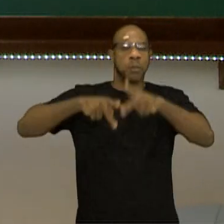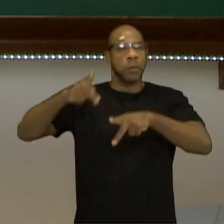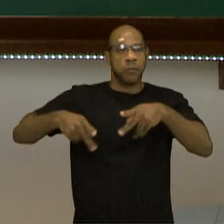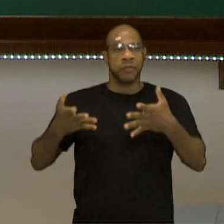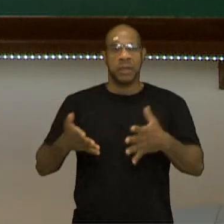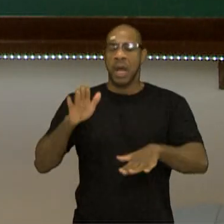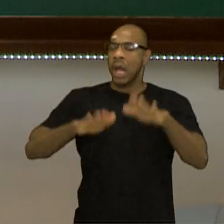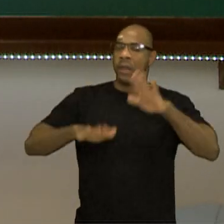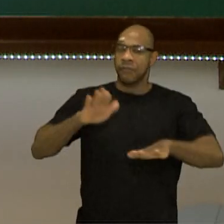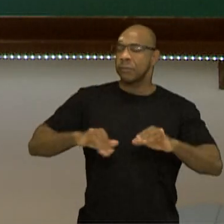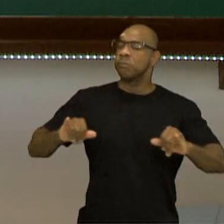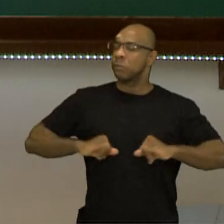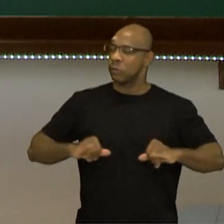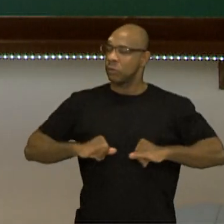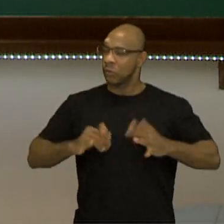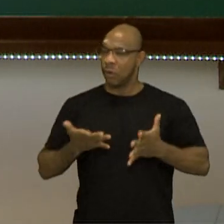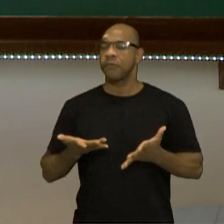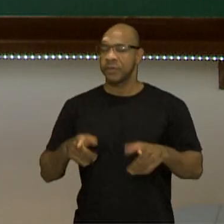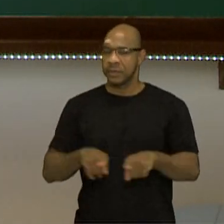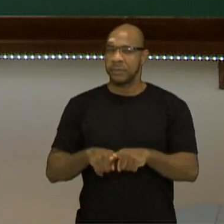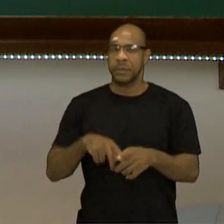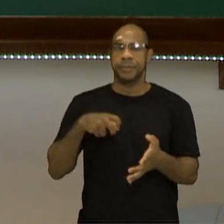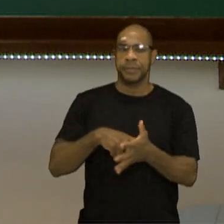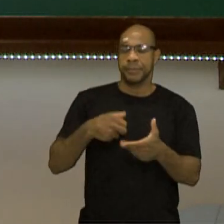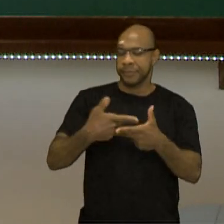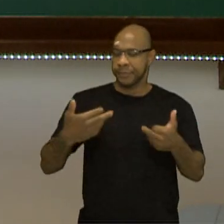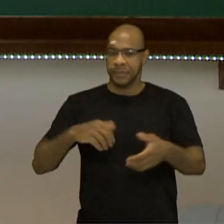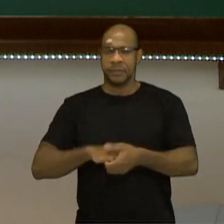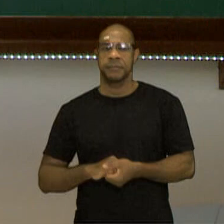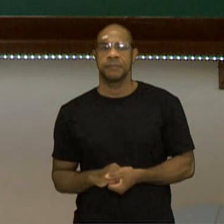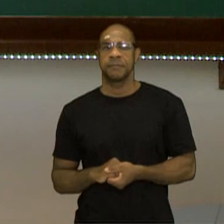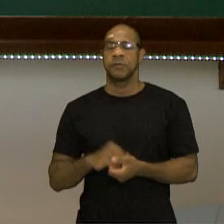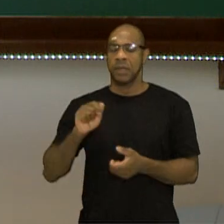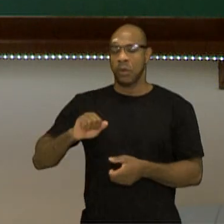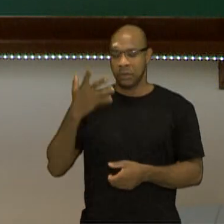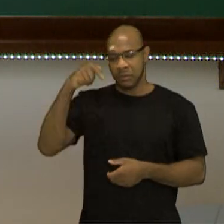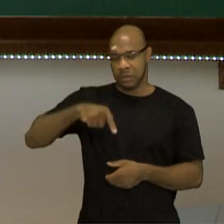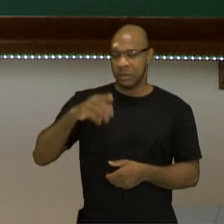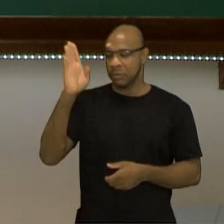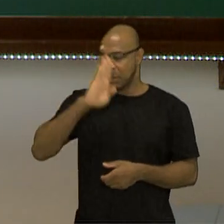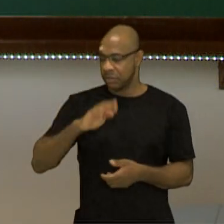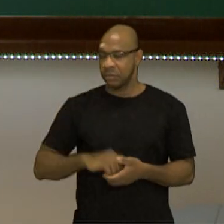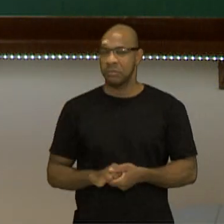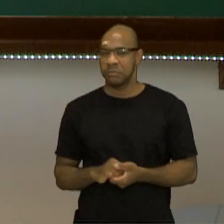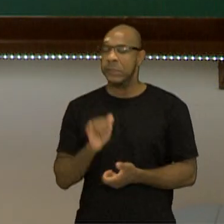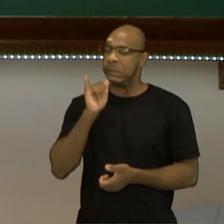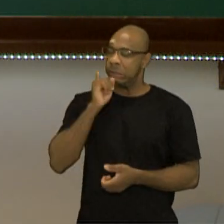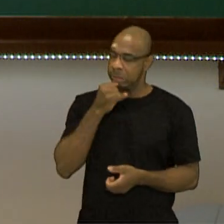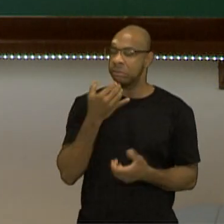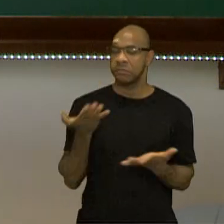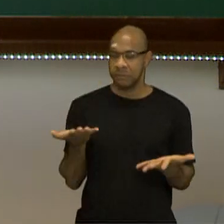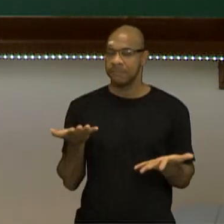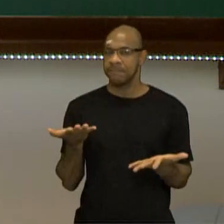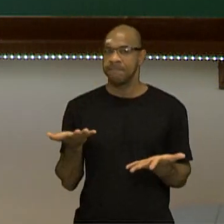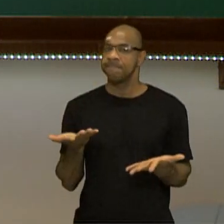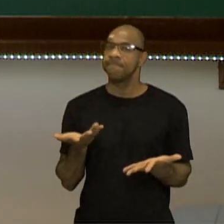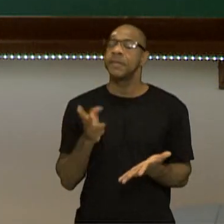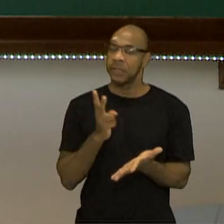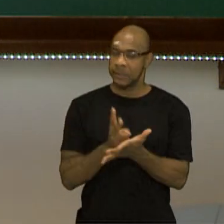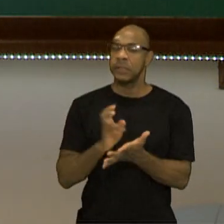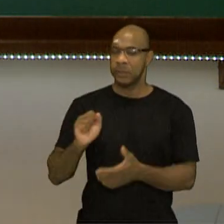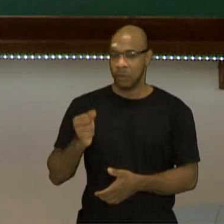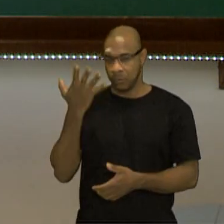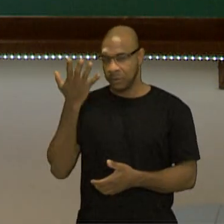e às vezes sofrem até ataques, como já aconteceu aqui no Brasil. De uma forma muito triste, né, isso ainda